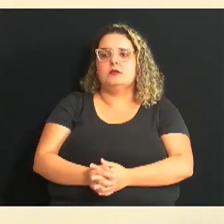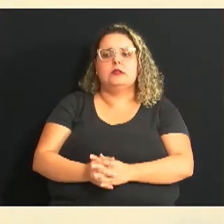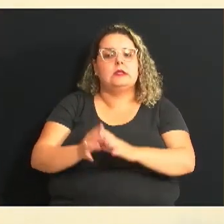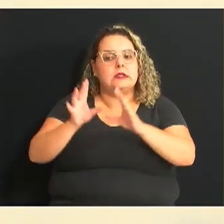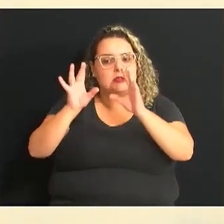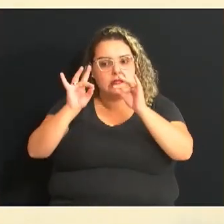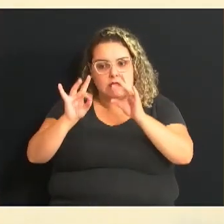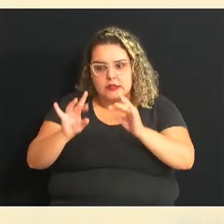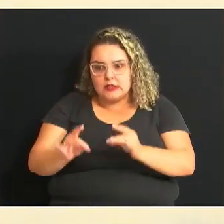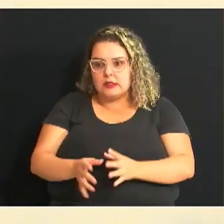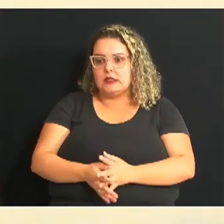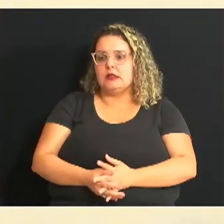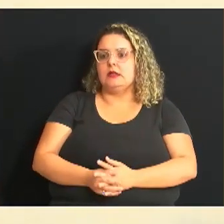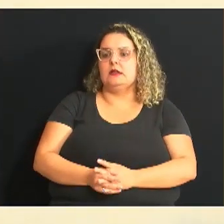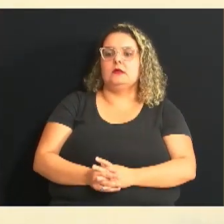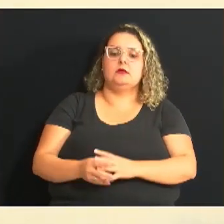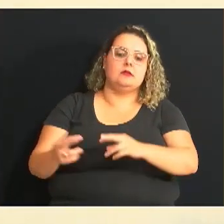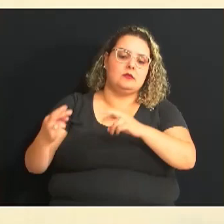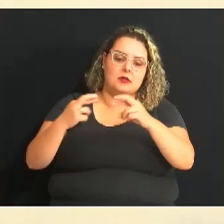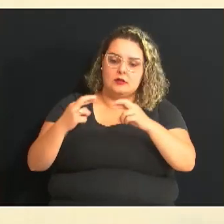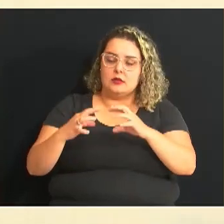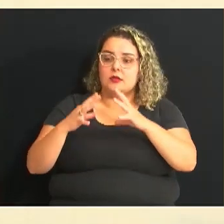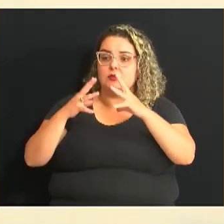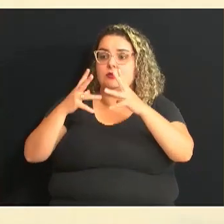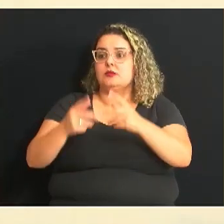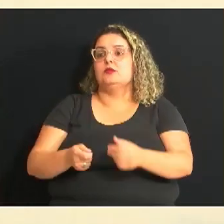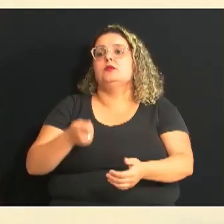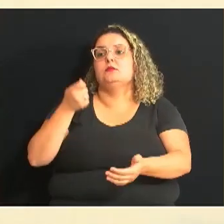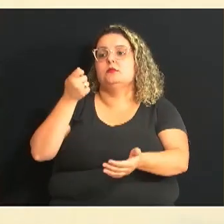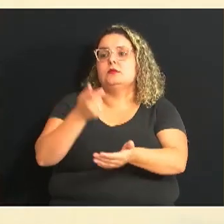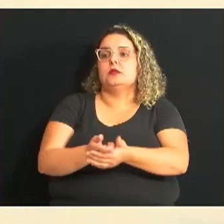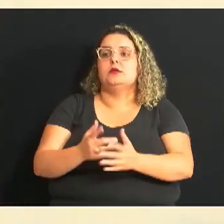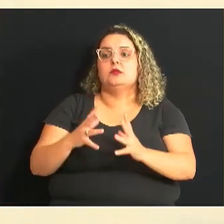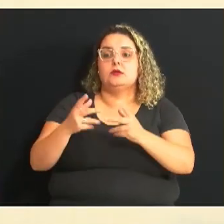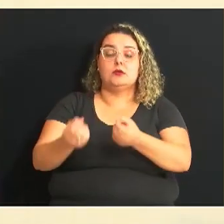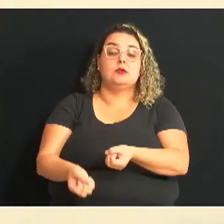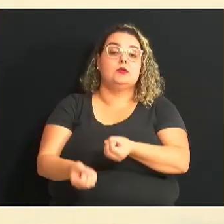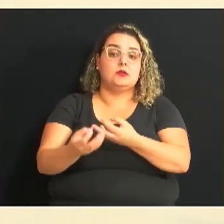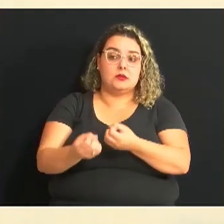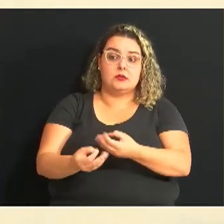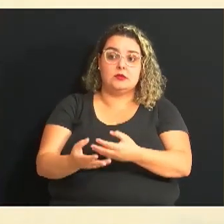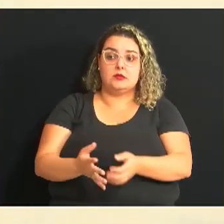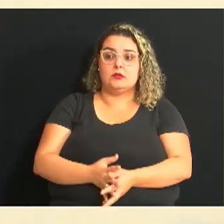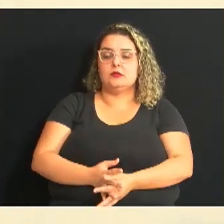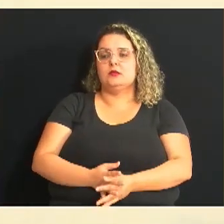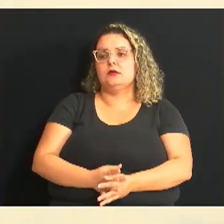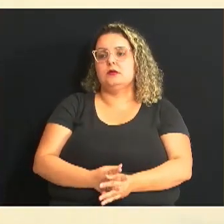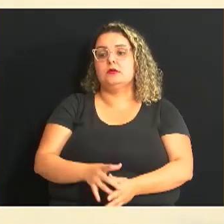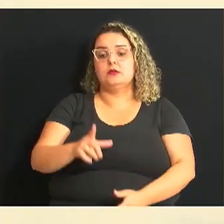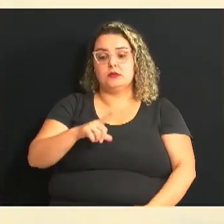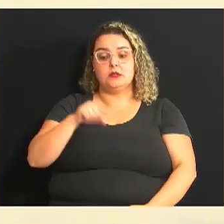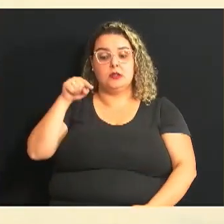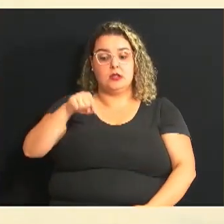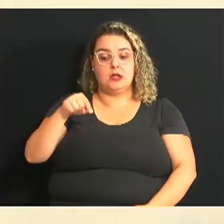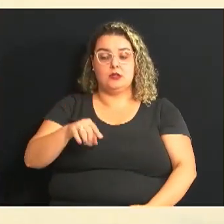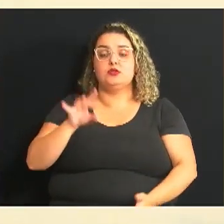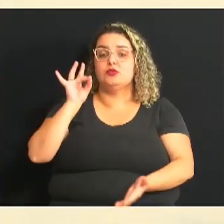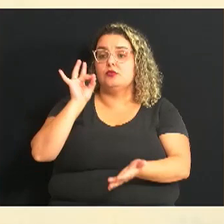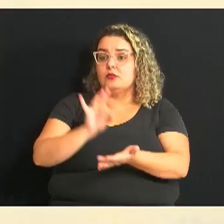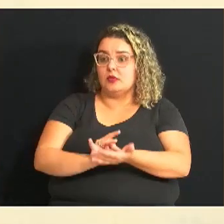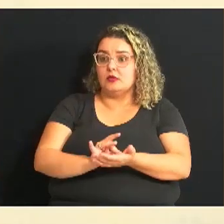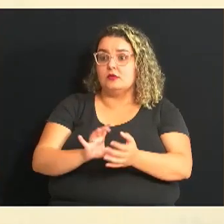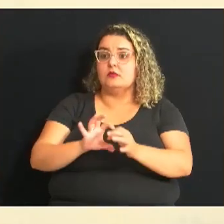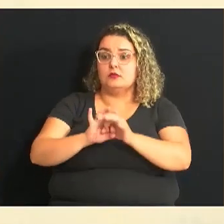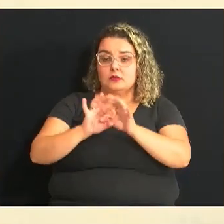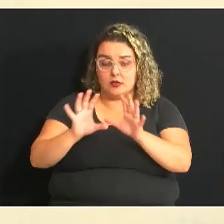né, verificando se todos os pagamentos, todas as informações que passam por lá são de fato autorizadas